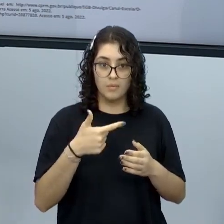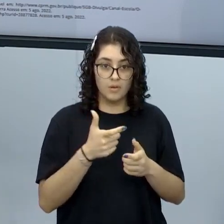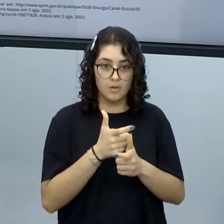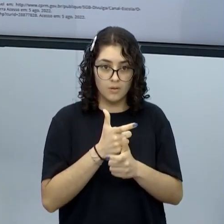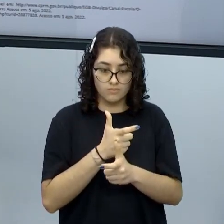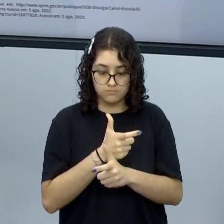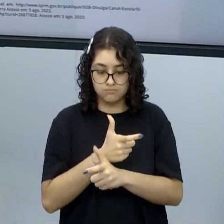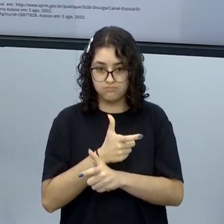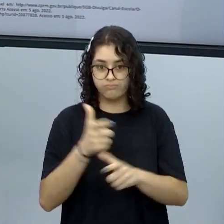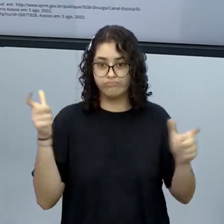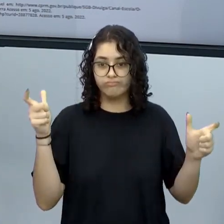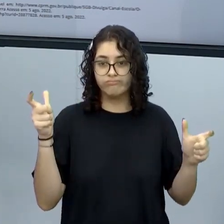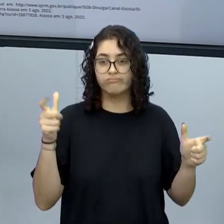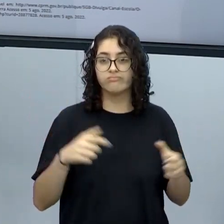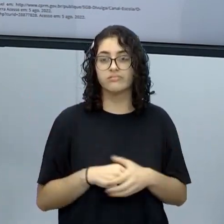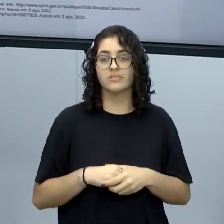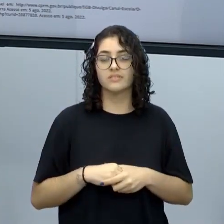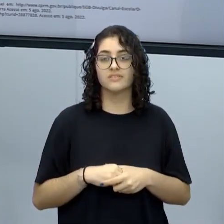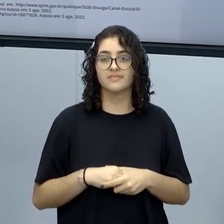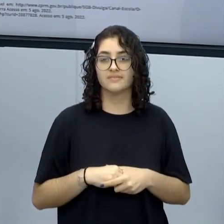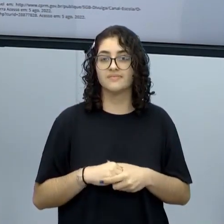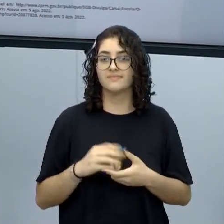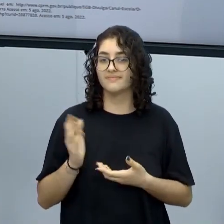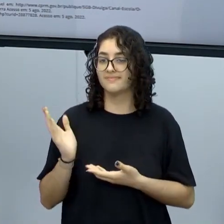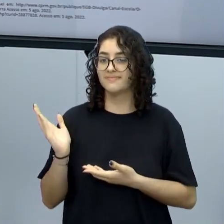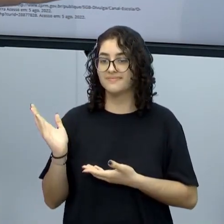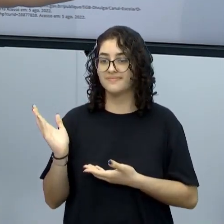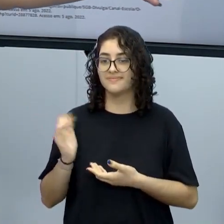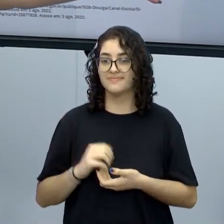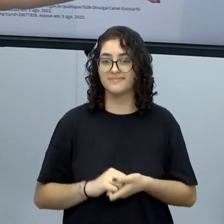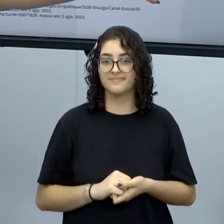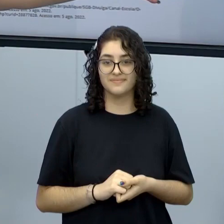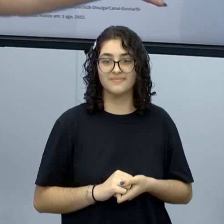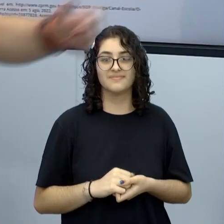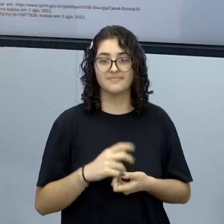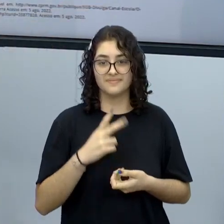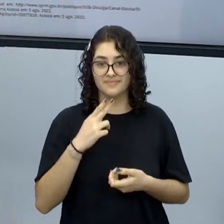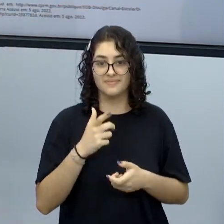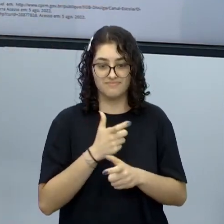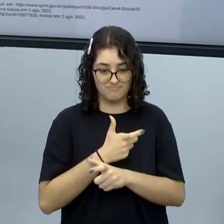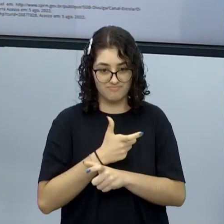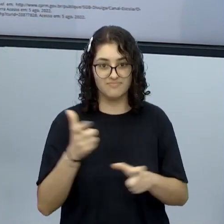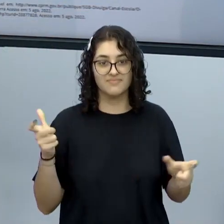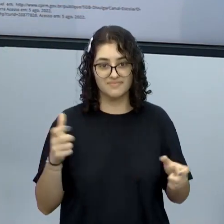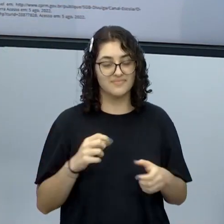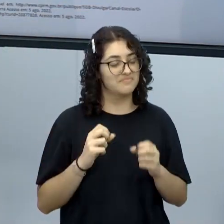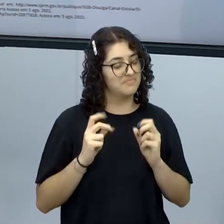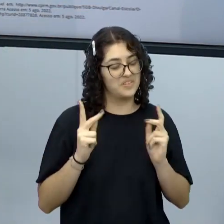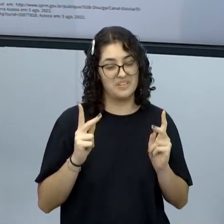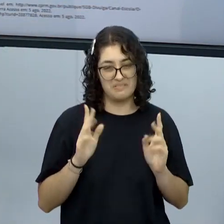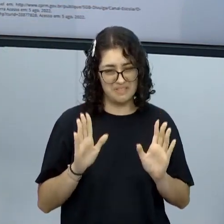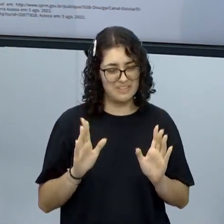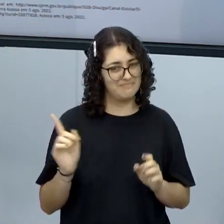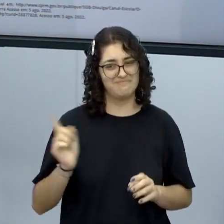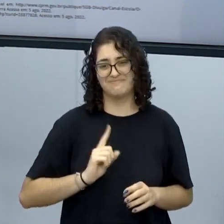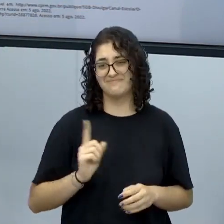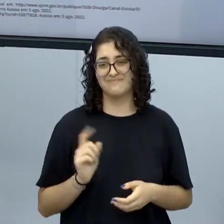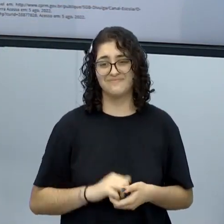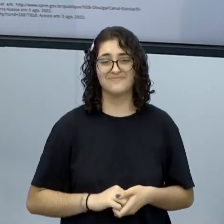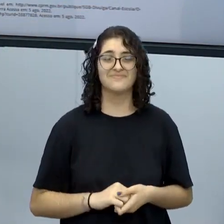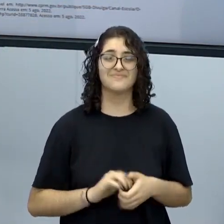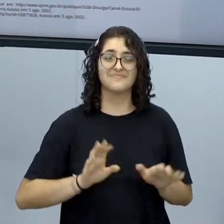até saí da câmera. Não, é pro outro lado. Ai, meu Deus. Aqui. Aham! E pode terminar desse tamanho. E tá tudo bem. Não tá tudo bem. Mas é